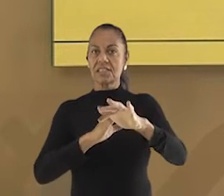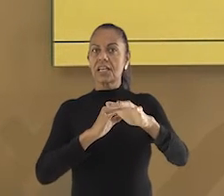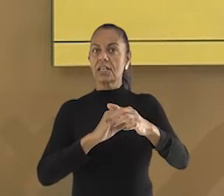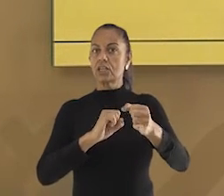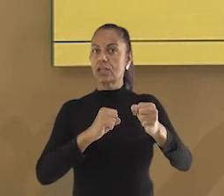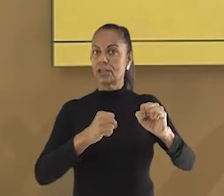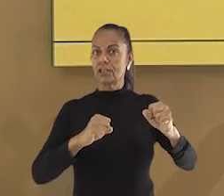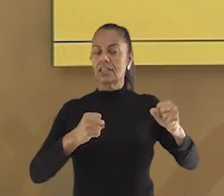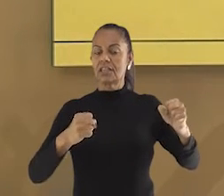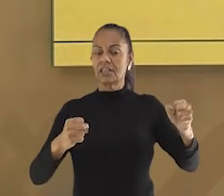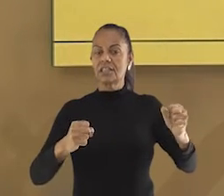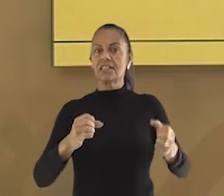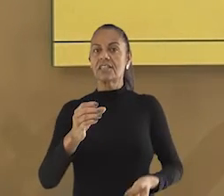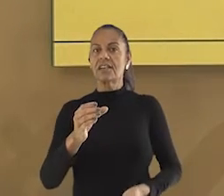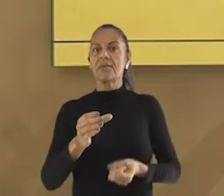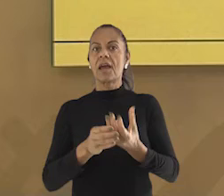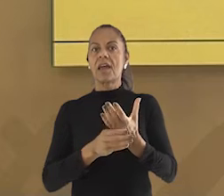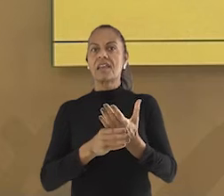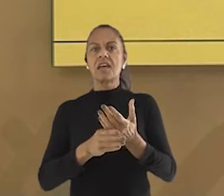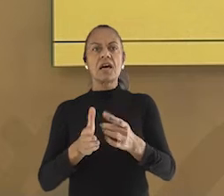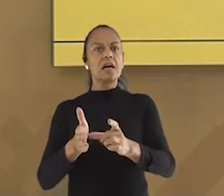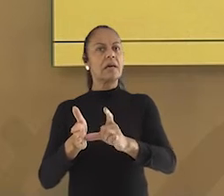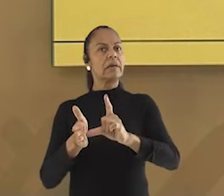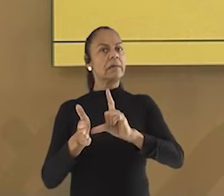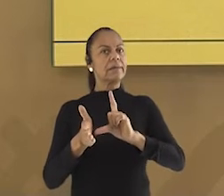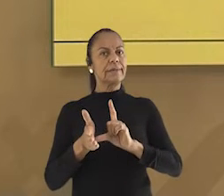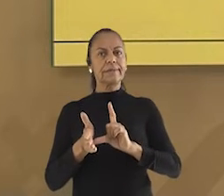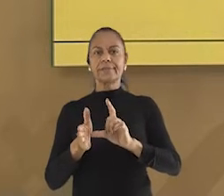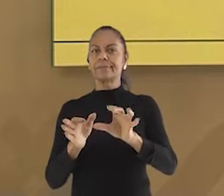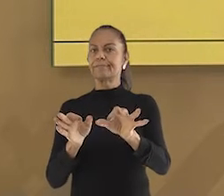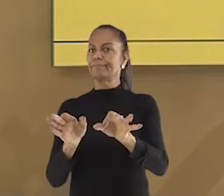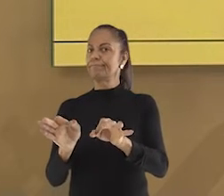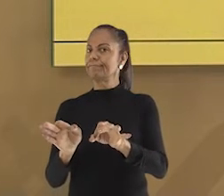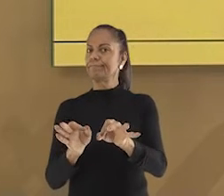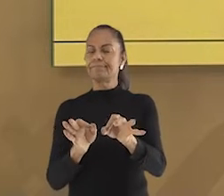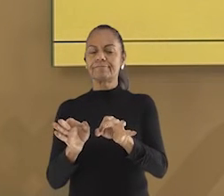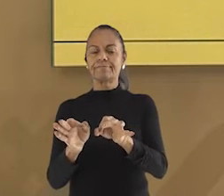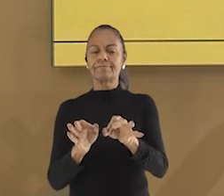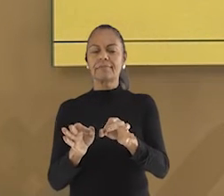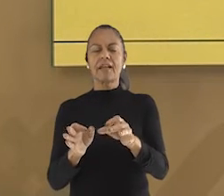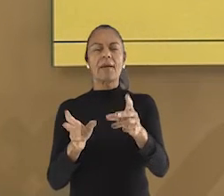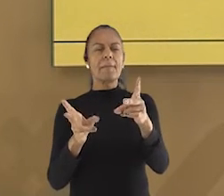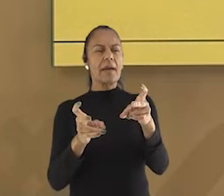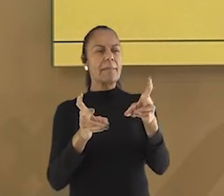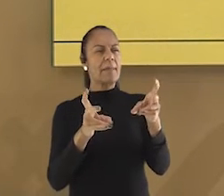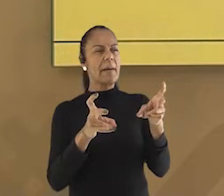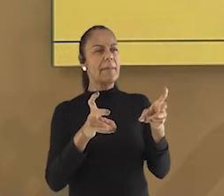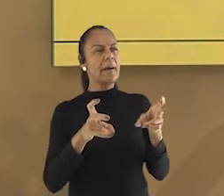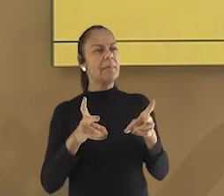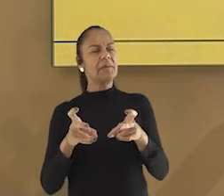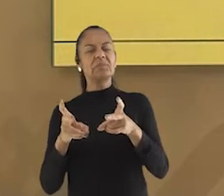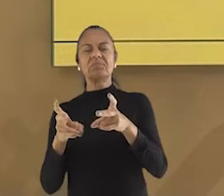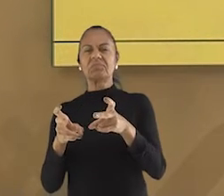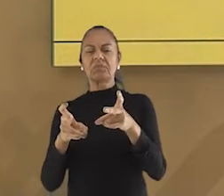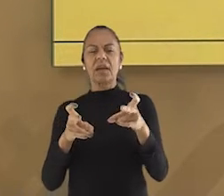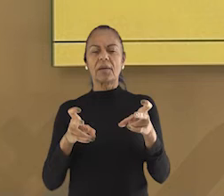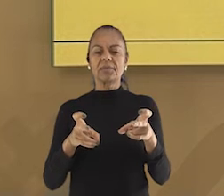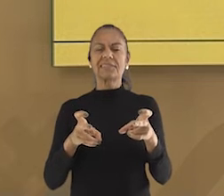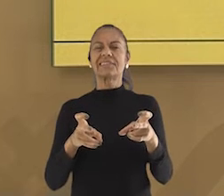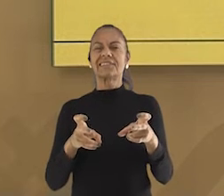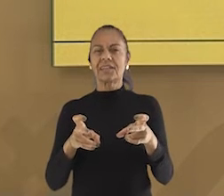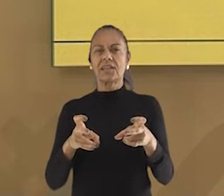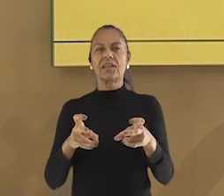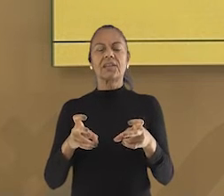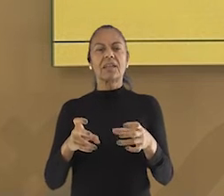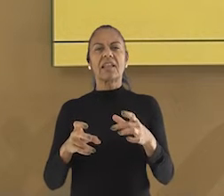de forma espontânea. É possível observar em várias partes da cidade de São Paulo contraste